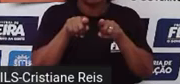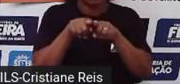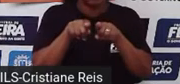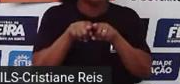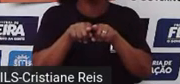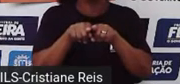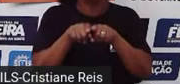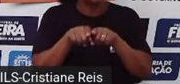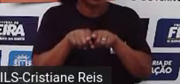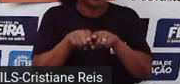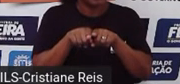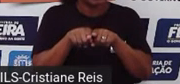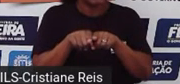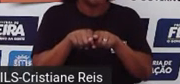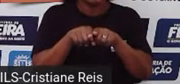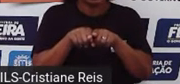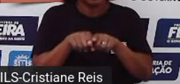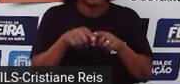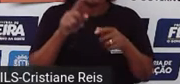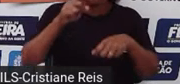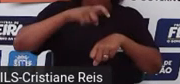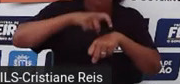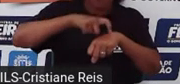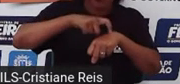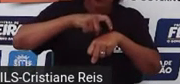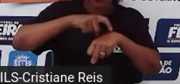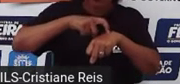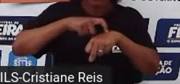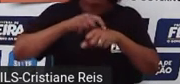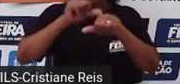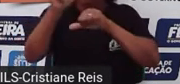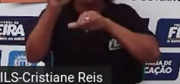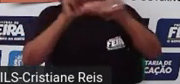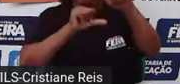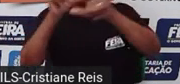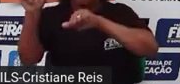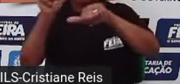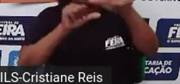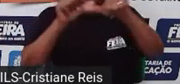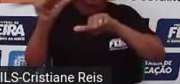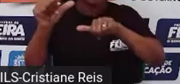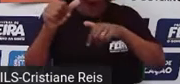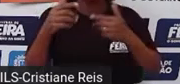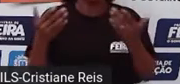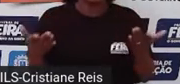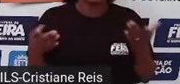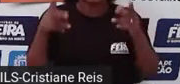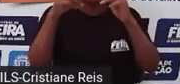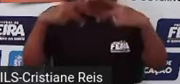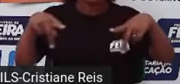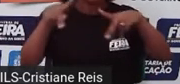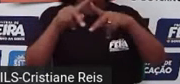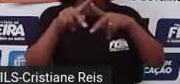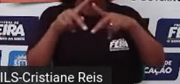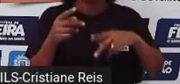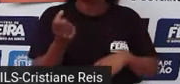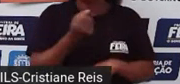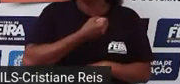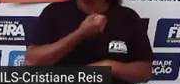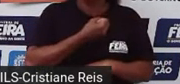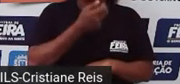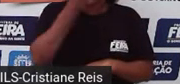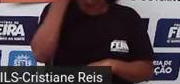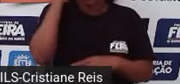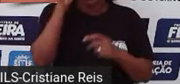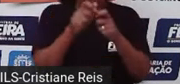dimensões até na qual o difusor horários grandes dimensões no número da população é em